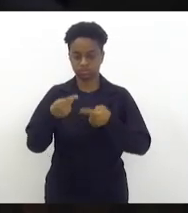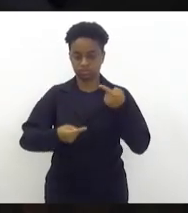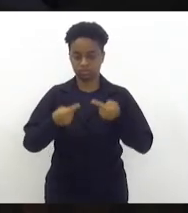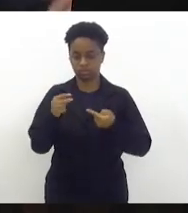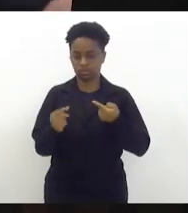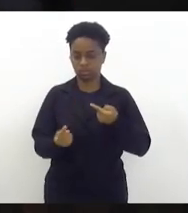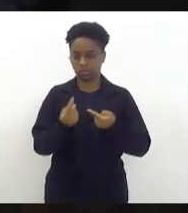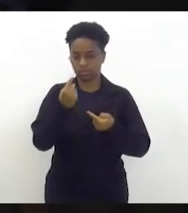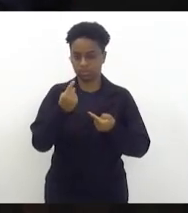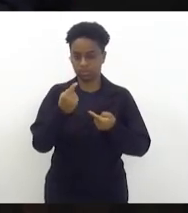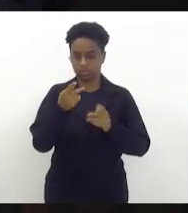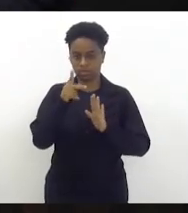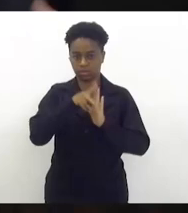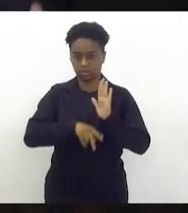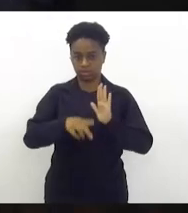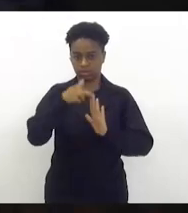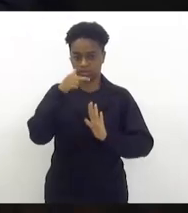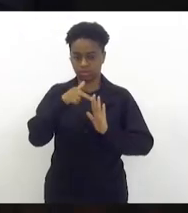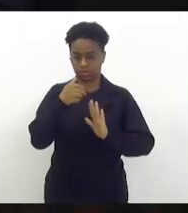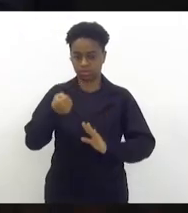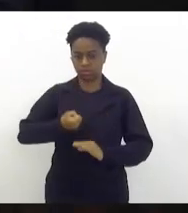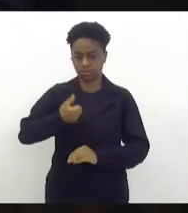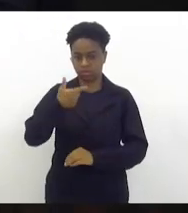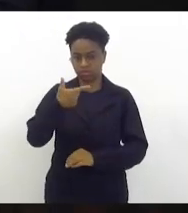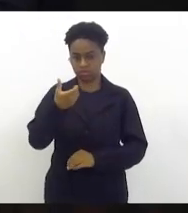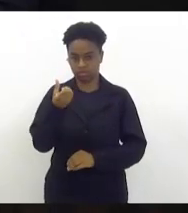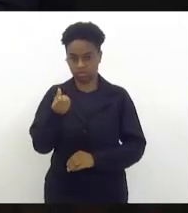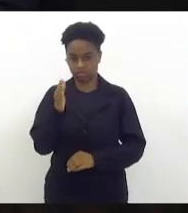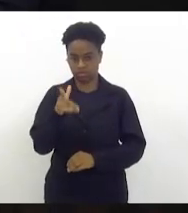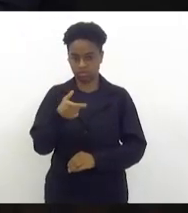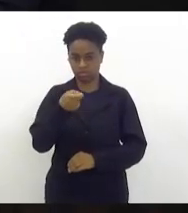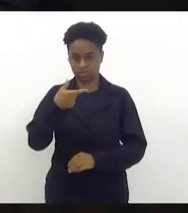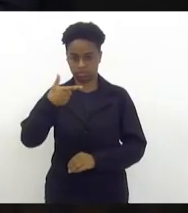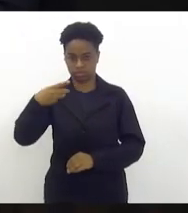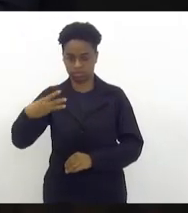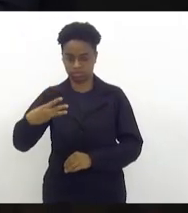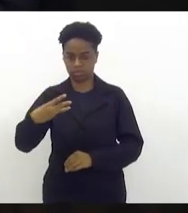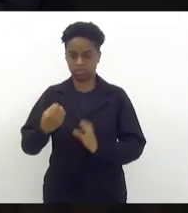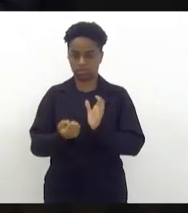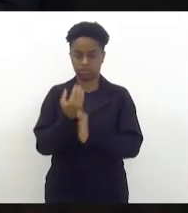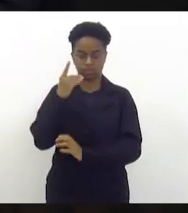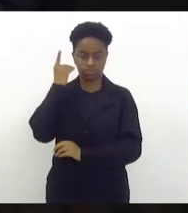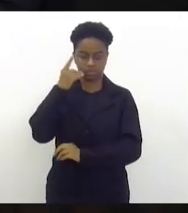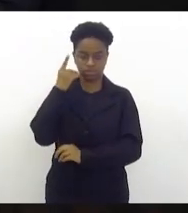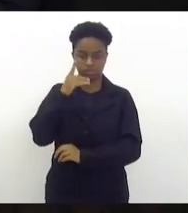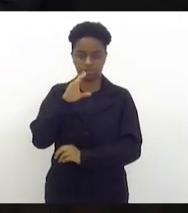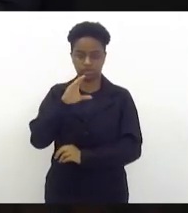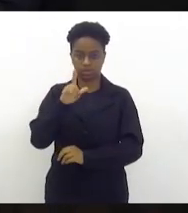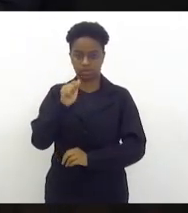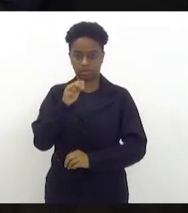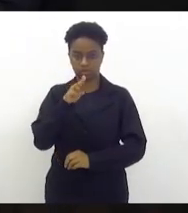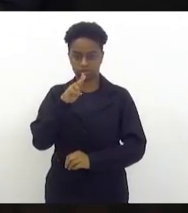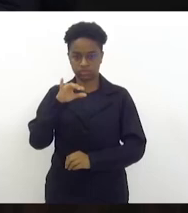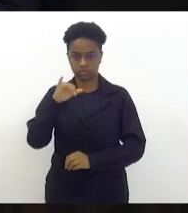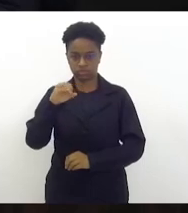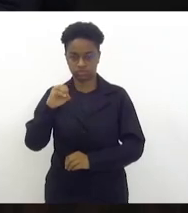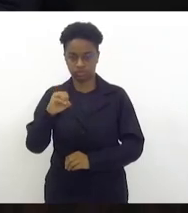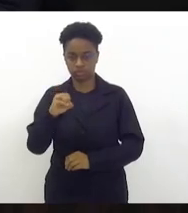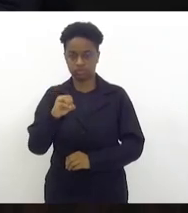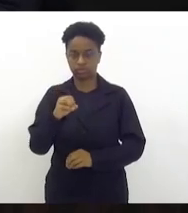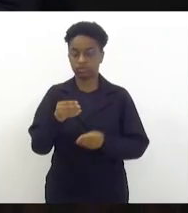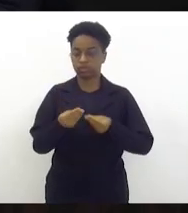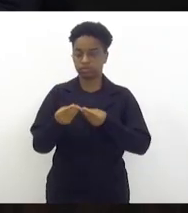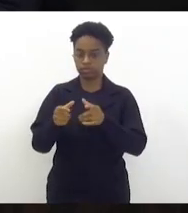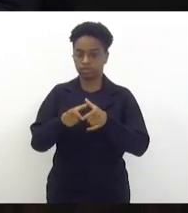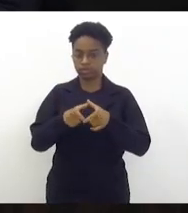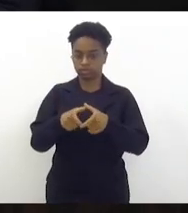única, projeto de resolução número 26/2023, de autoria do deputado Cláudio Caiado, que concede a